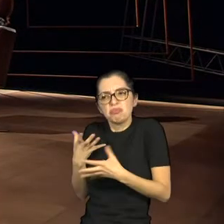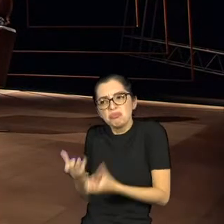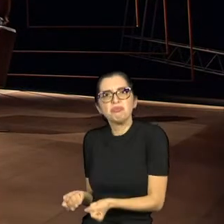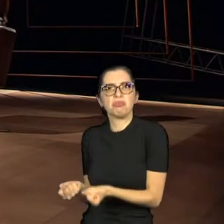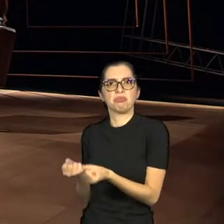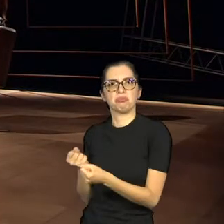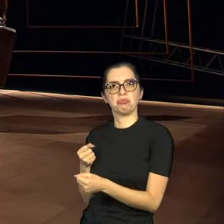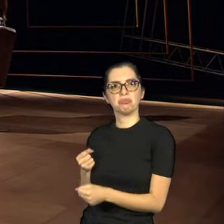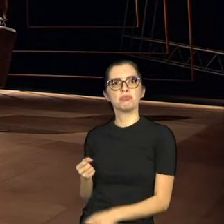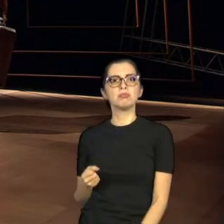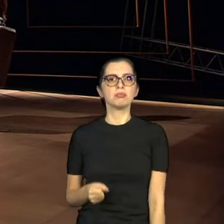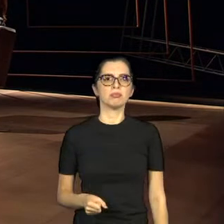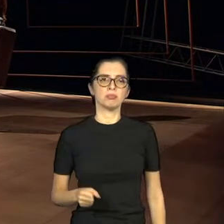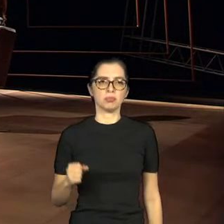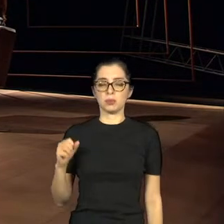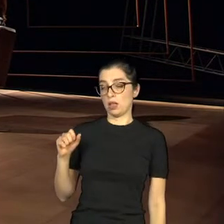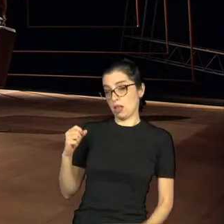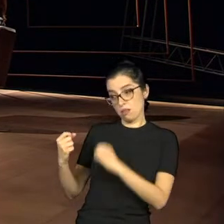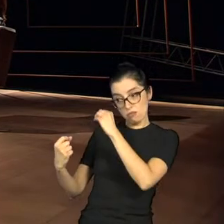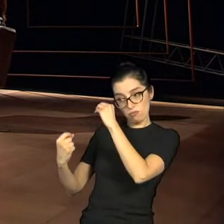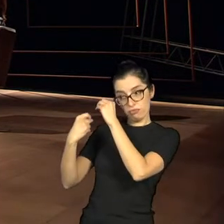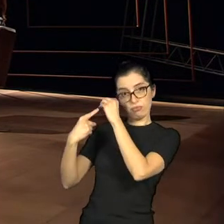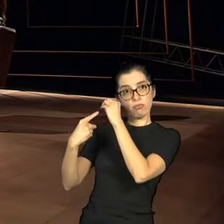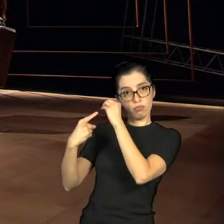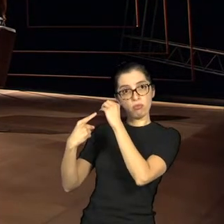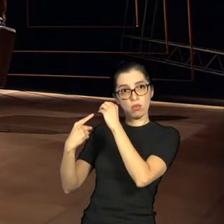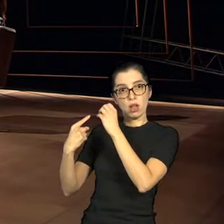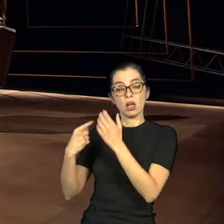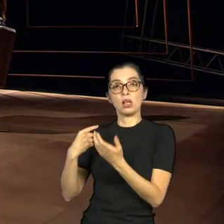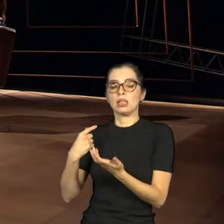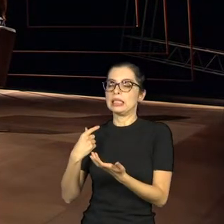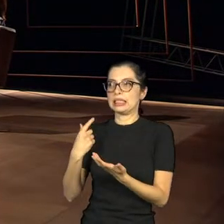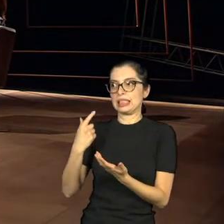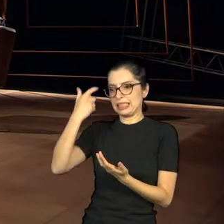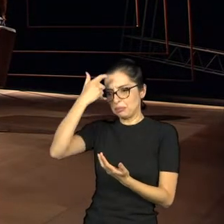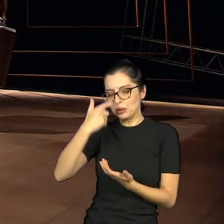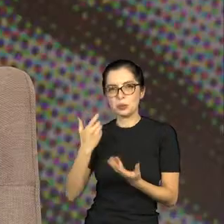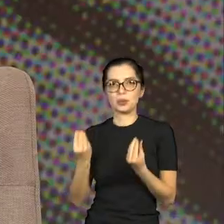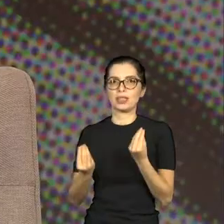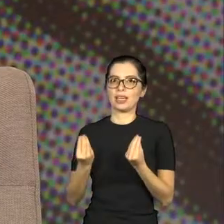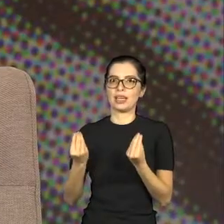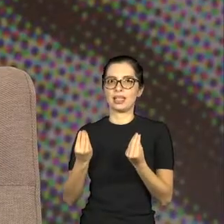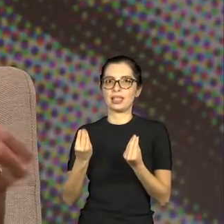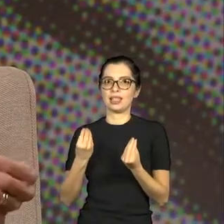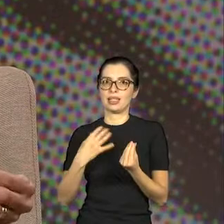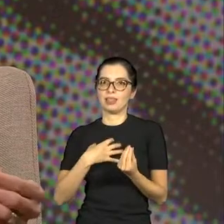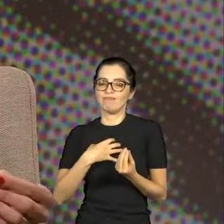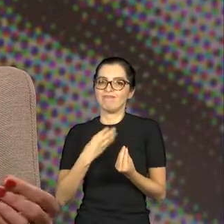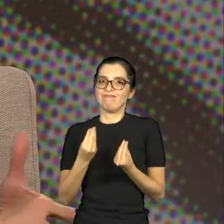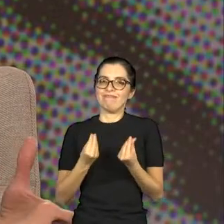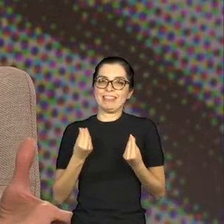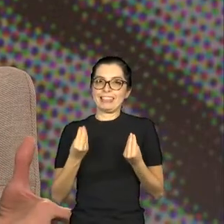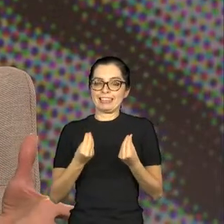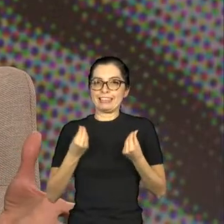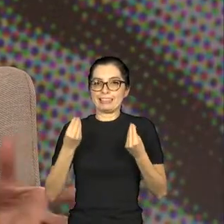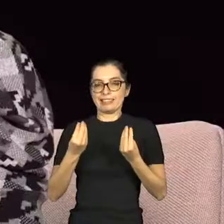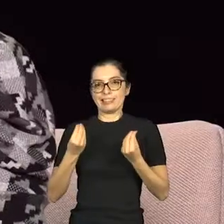eu preciso falar isso. Que virou esse negócio, era de novo esse comichão do... Vocês precisam ver o que eu